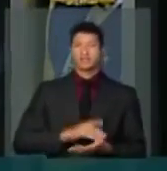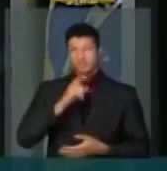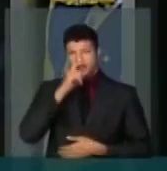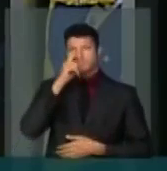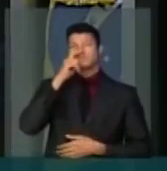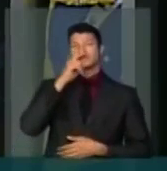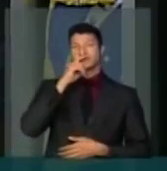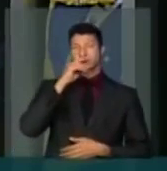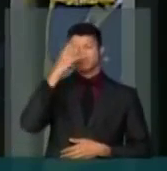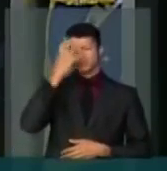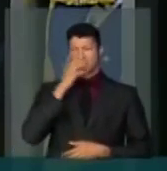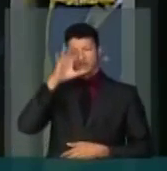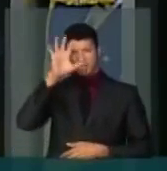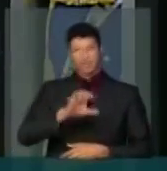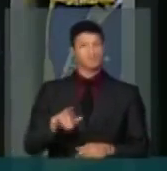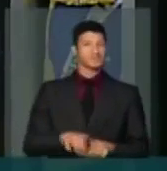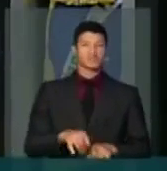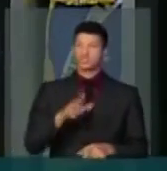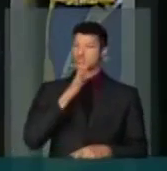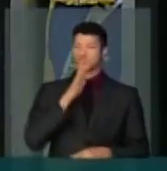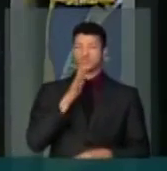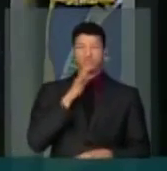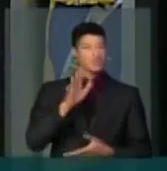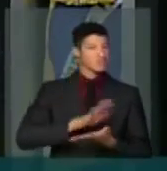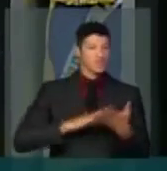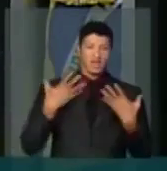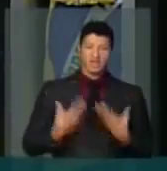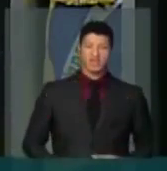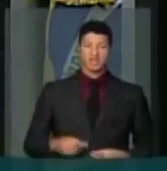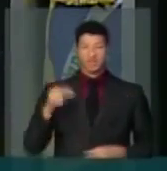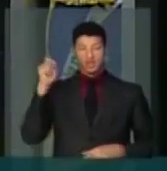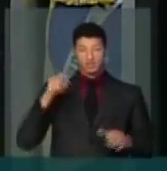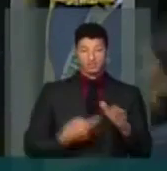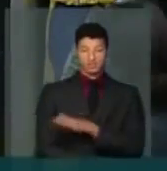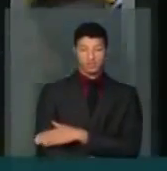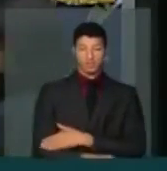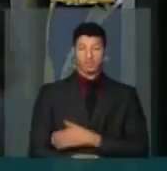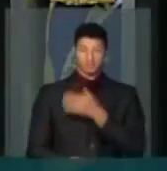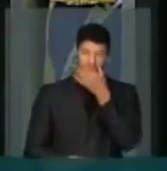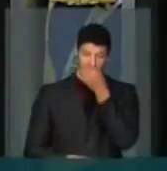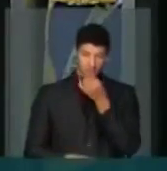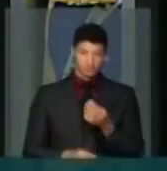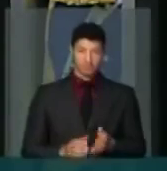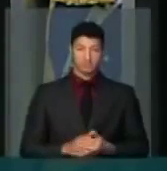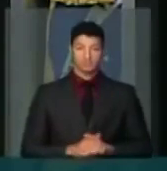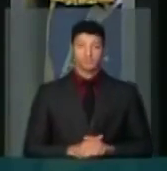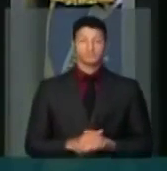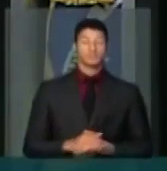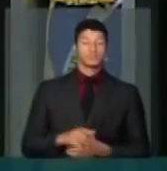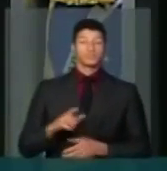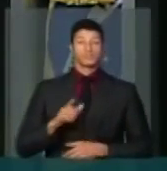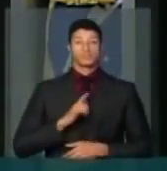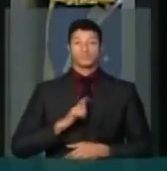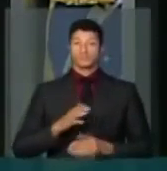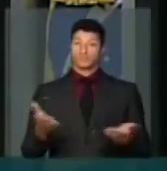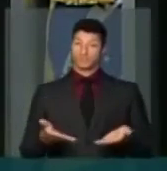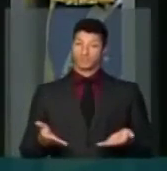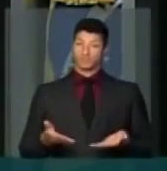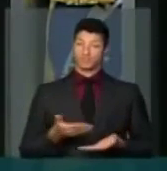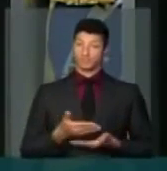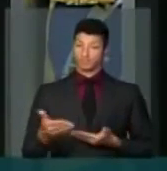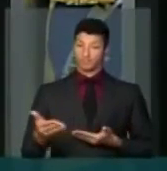essa prepotência de não reconhecer a gravidade da situação. Temos hoje